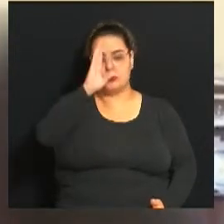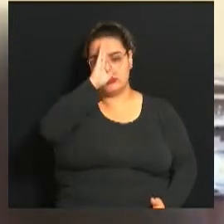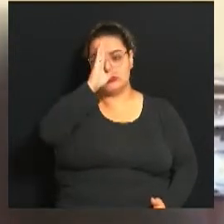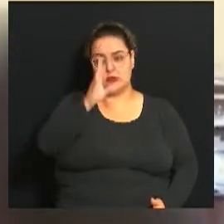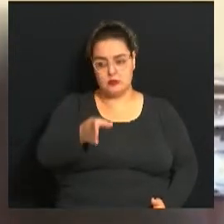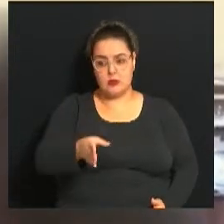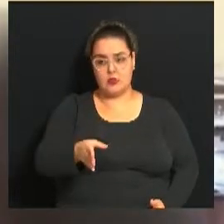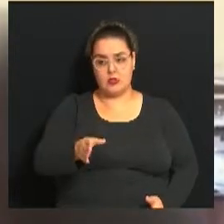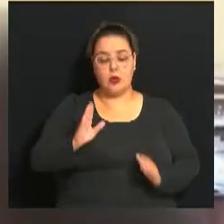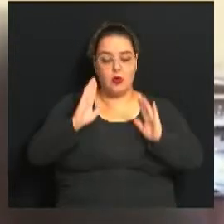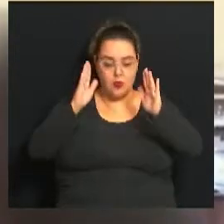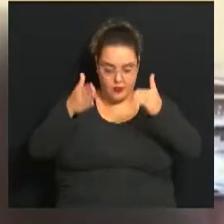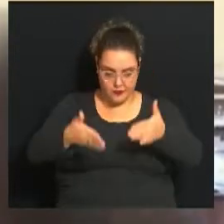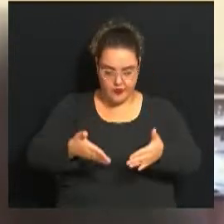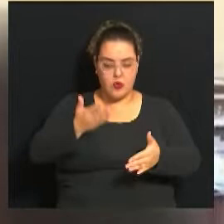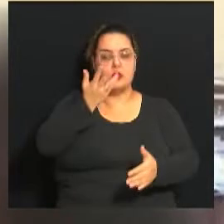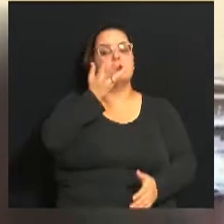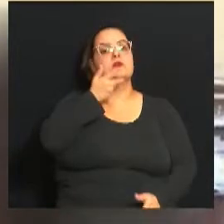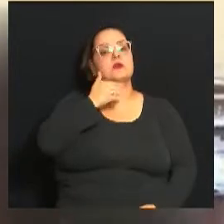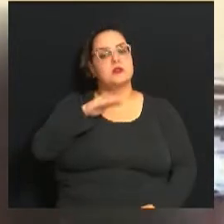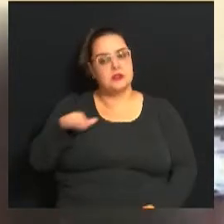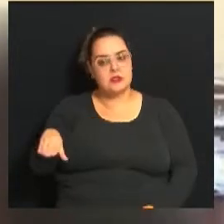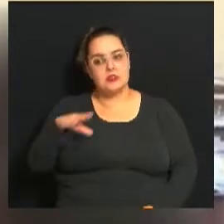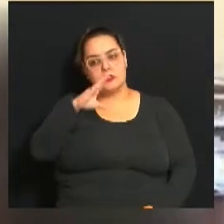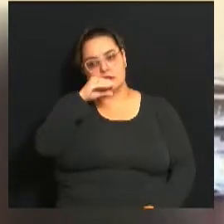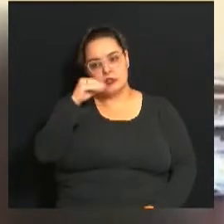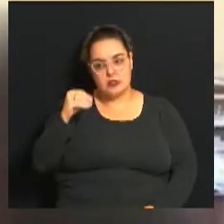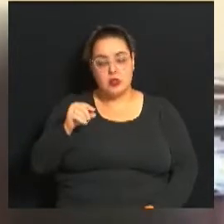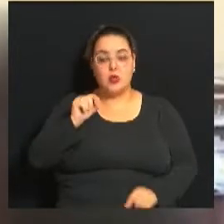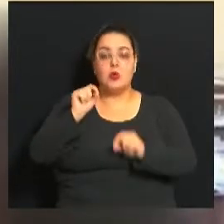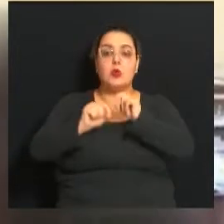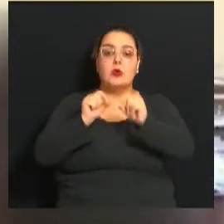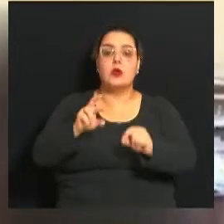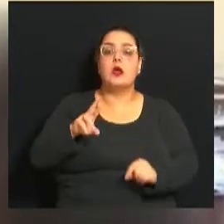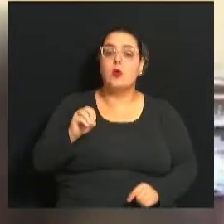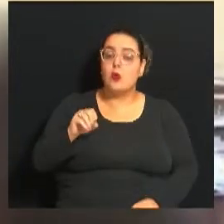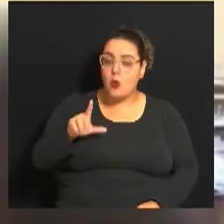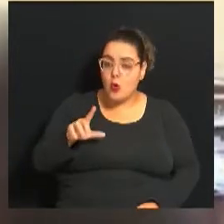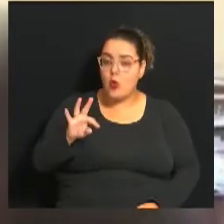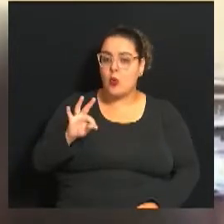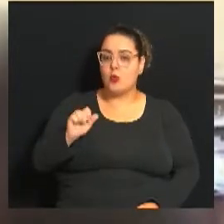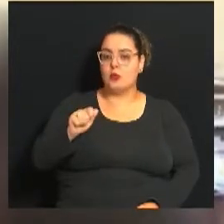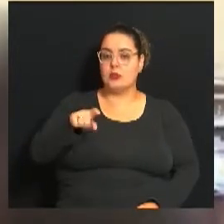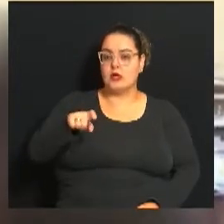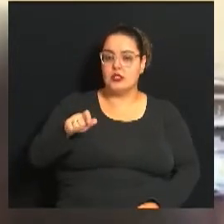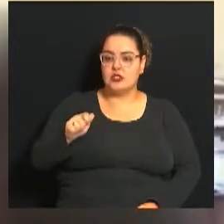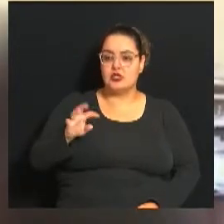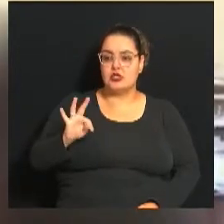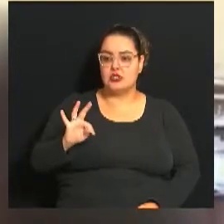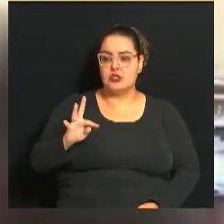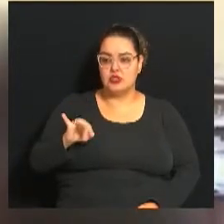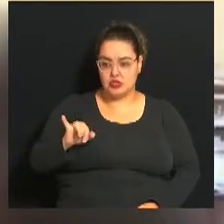nas crianças e adolescentes, o que é esse rol taxativo, né? E o que nós, enquanto sociedade